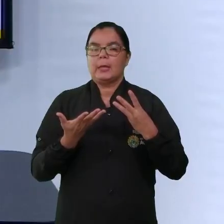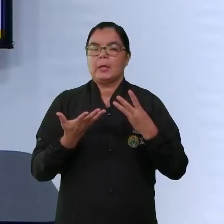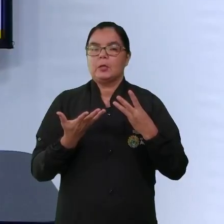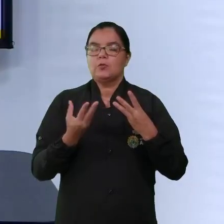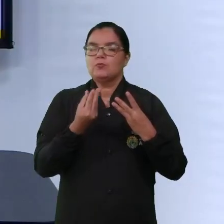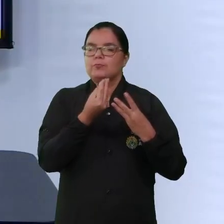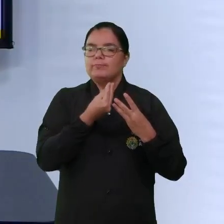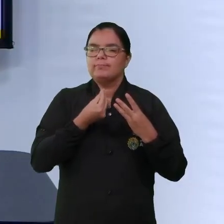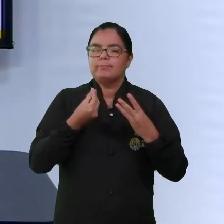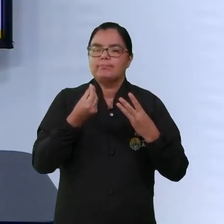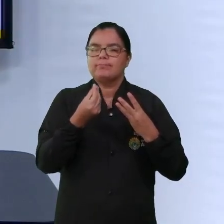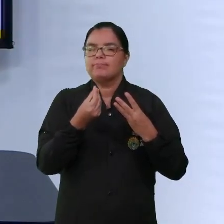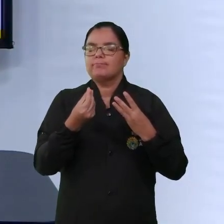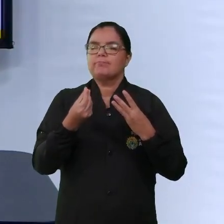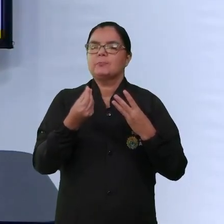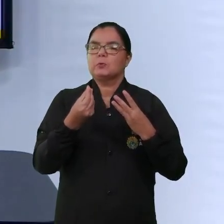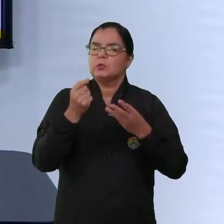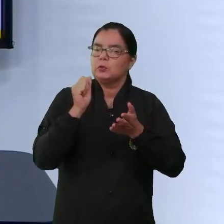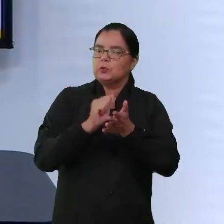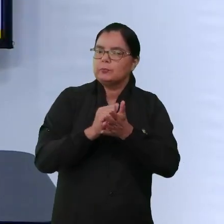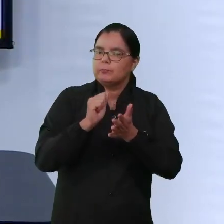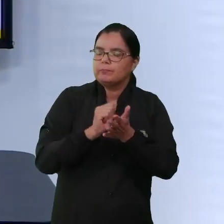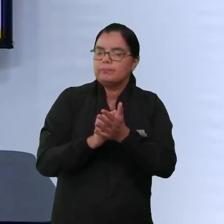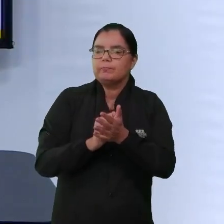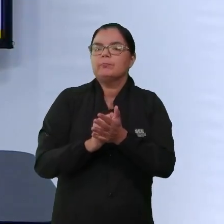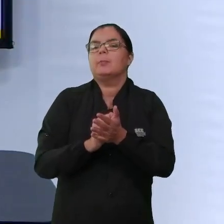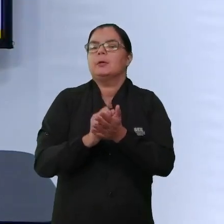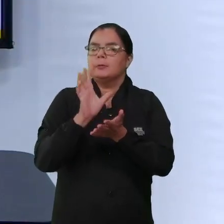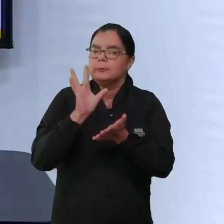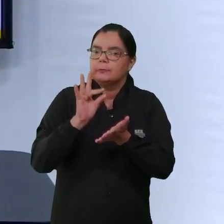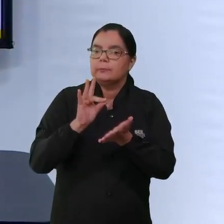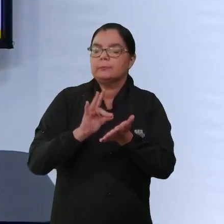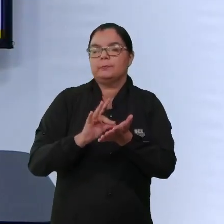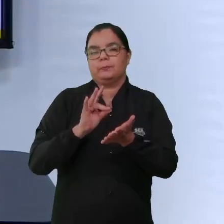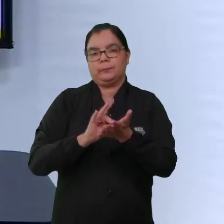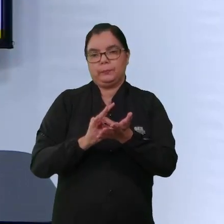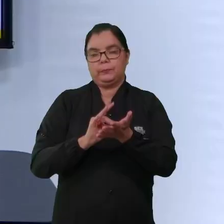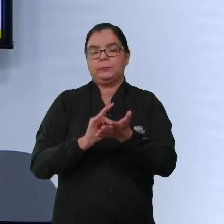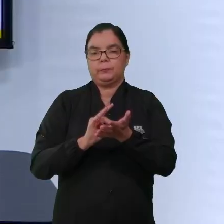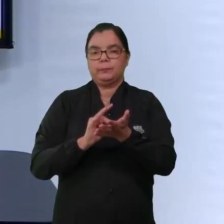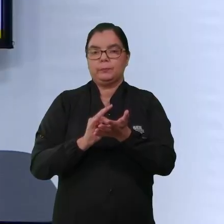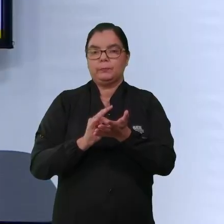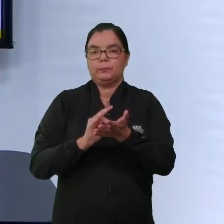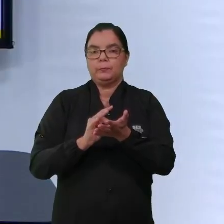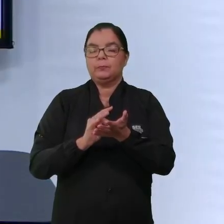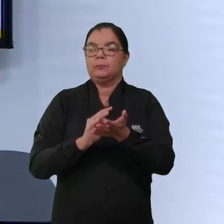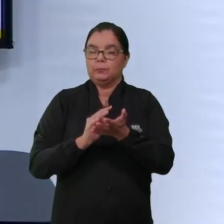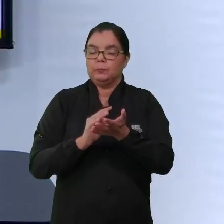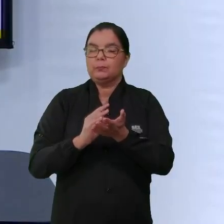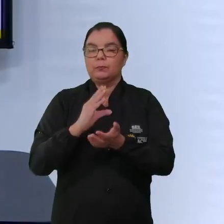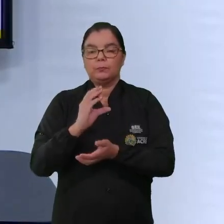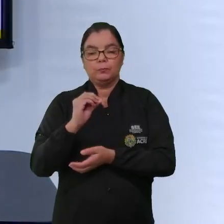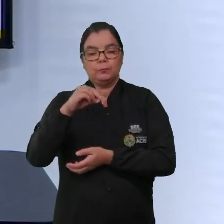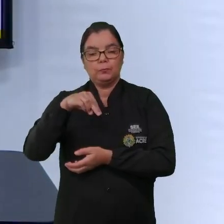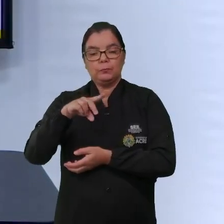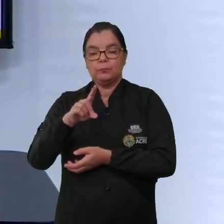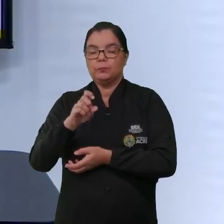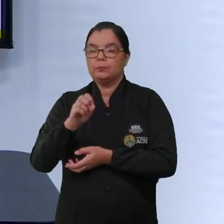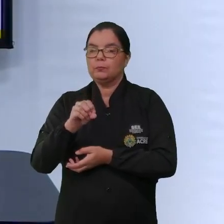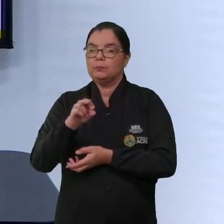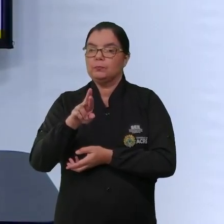certo gostinho ali de uma produção mais realista, que era a fase condoureira, que tem o condor aí